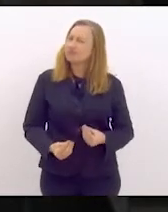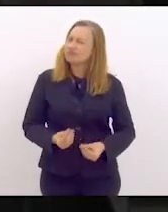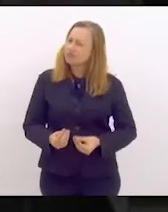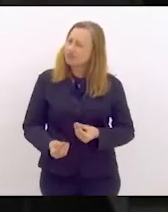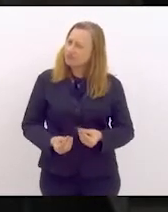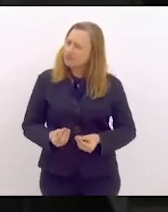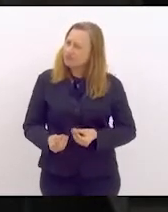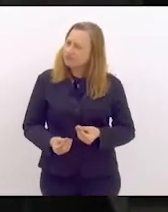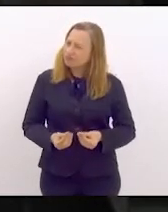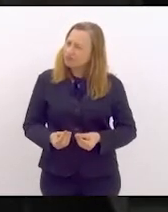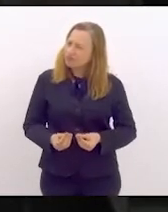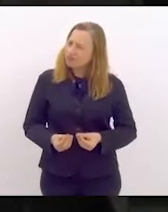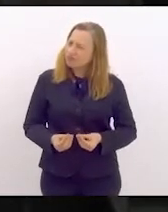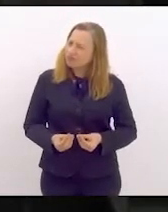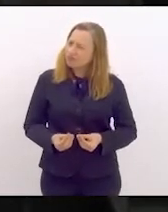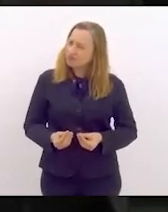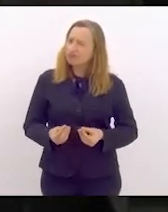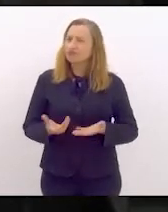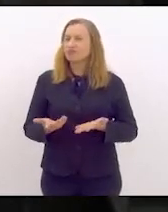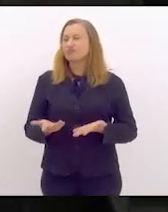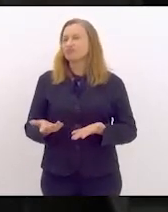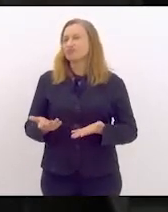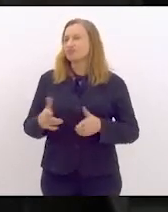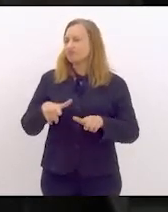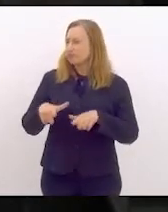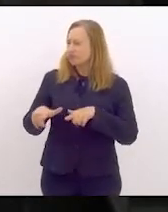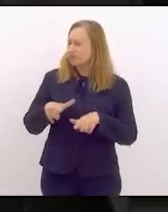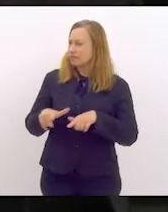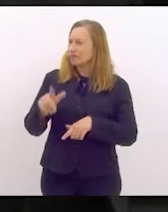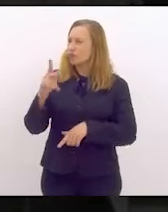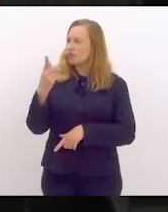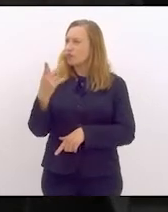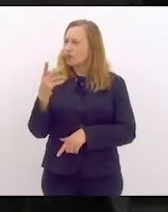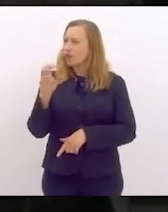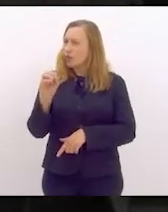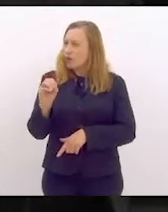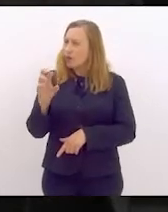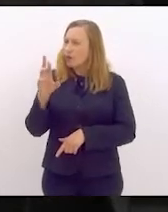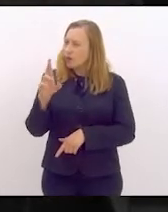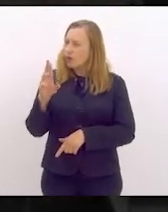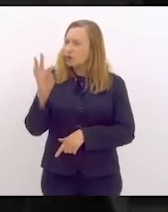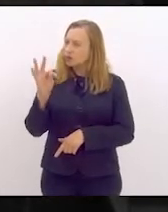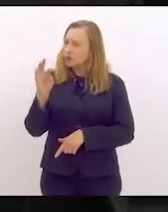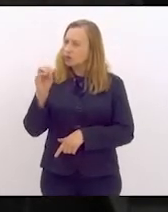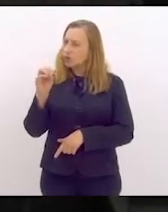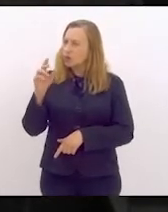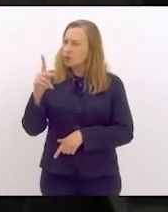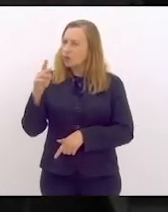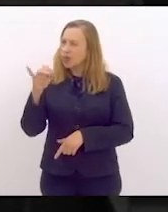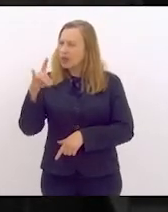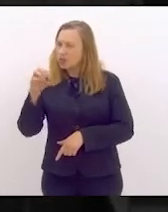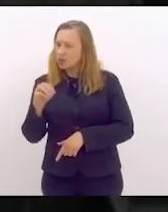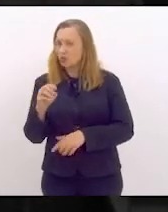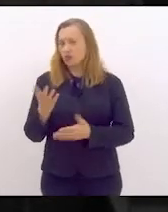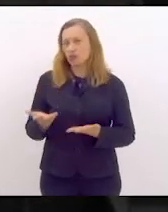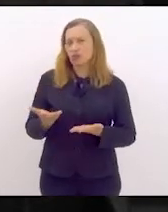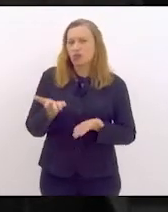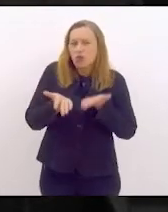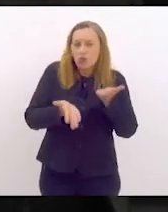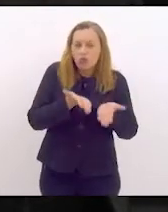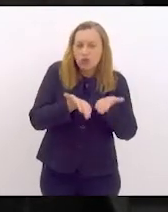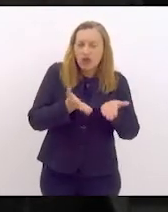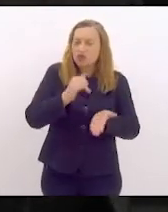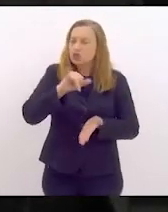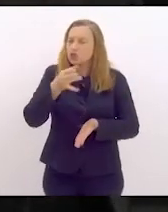serviço ortopédico e alguém que procura trocar a cabeça de fêmur, joelho